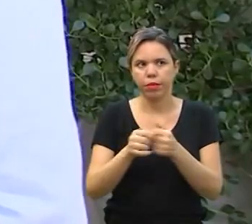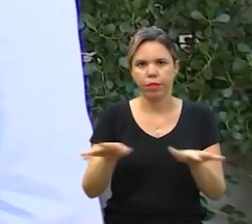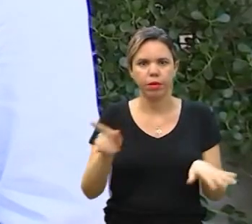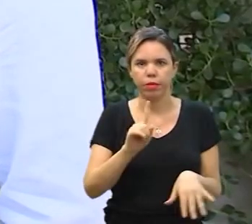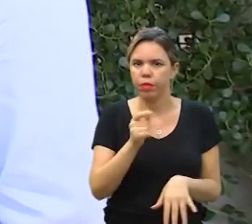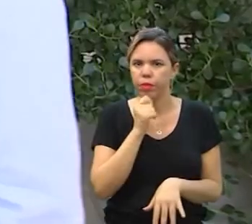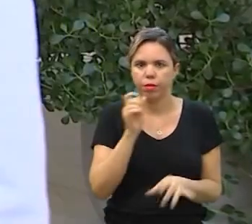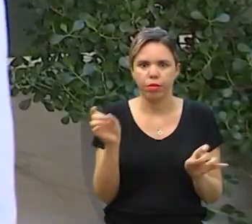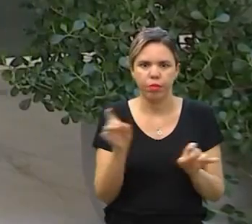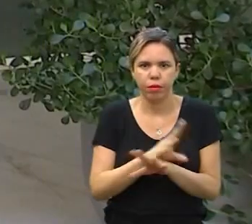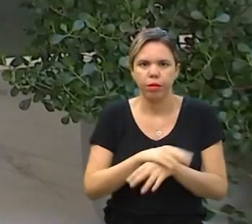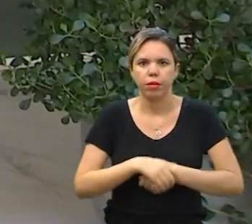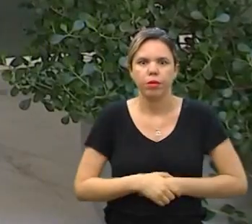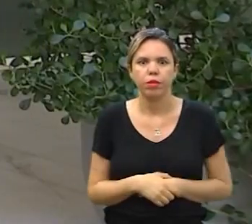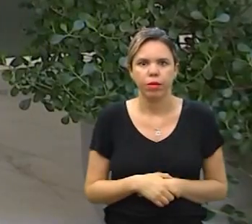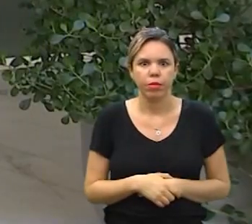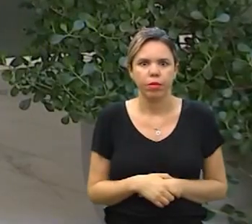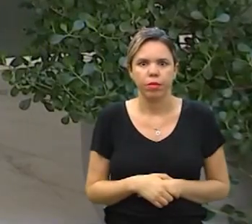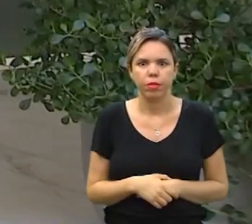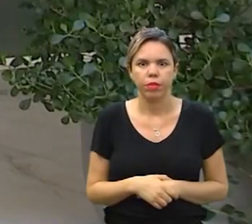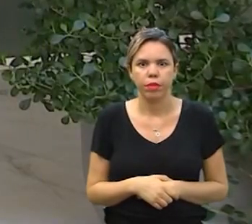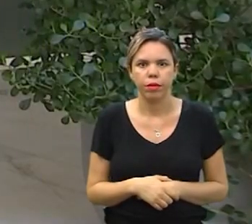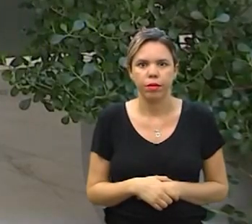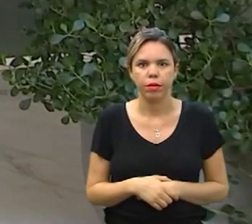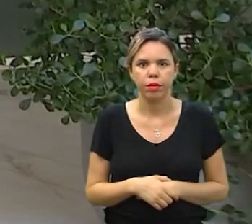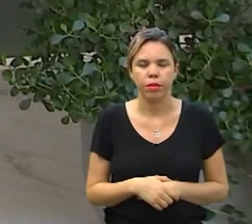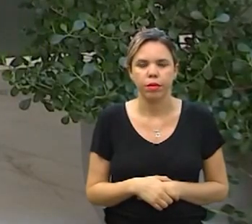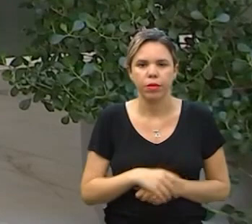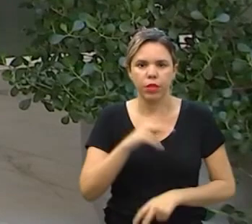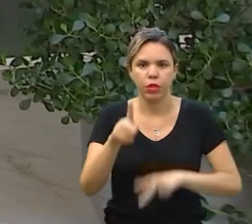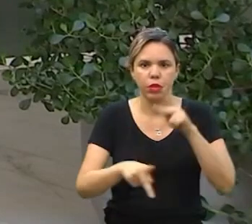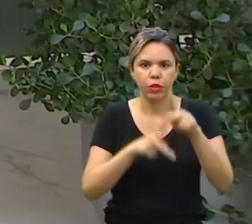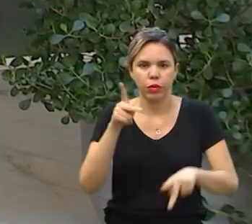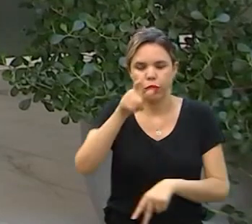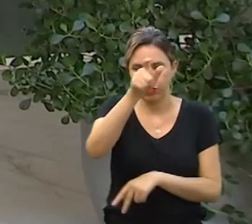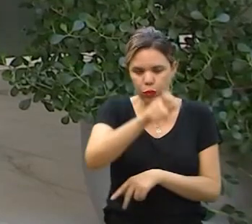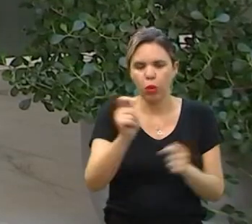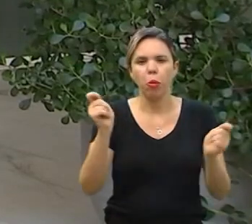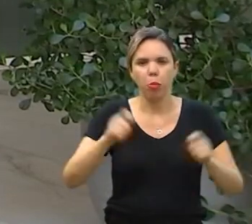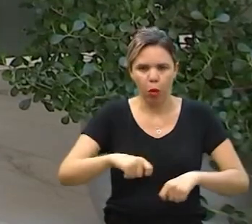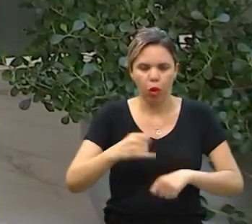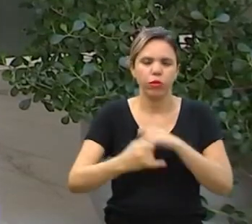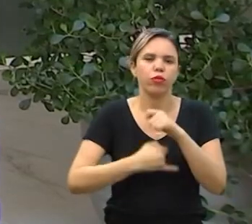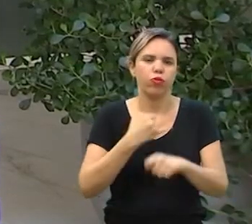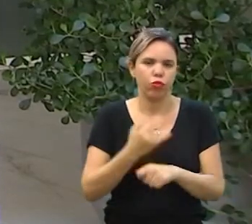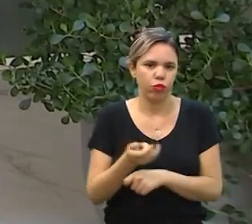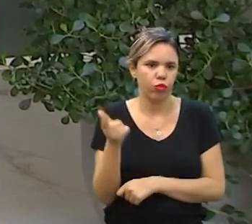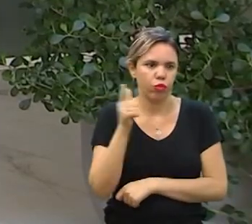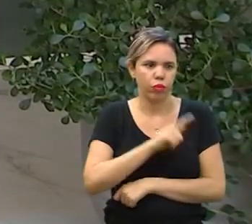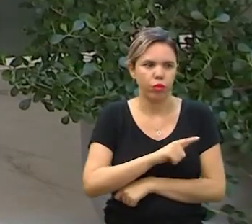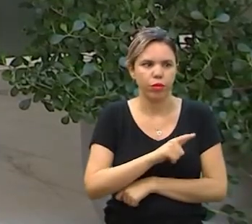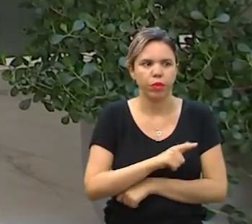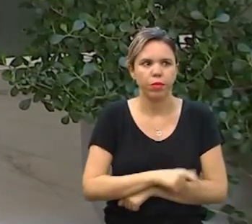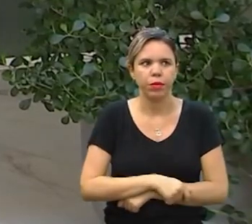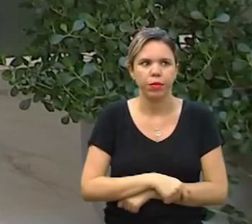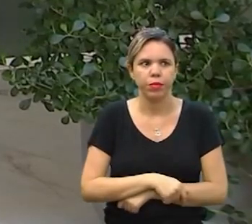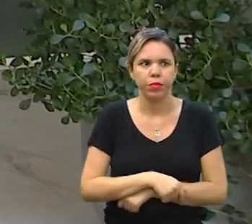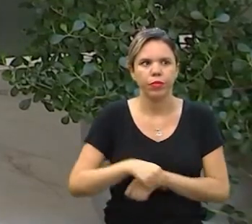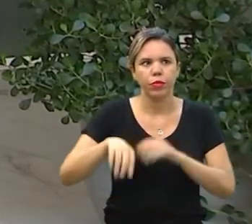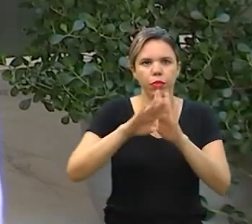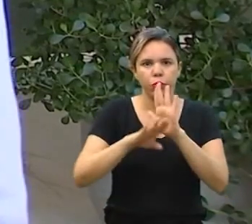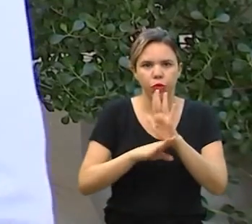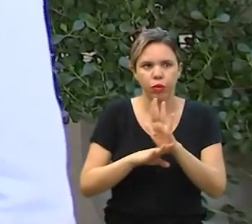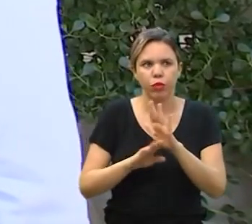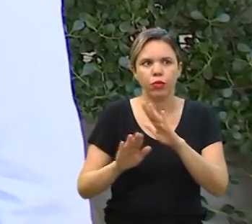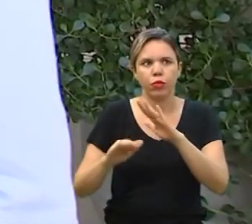não acabou, né? Então as pessoas físicas vão poder aderir pela internet. Aliás, o